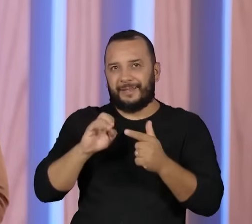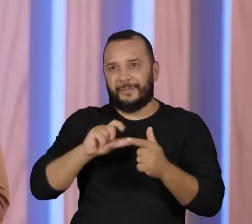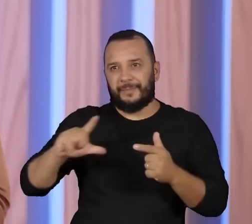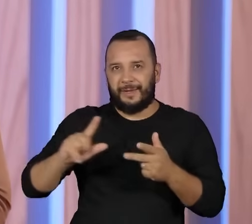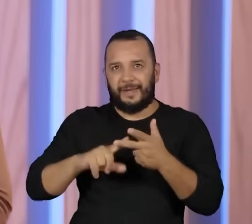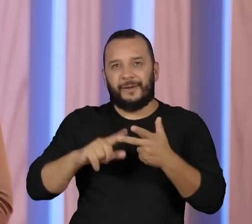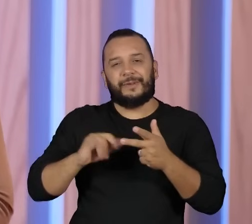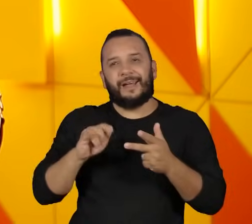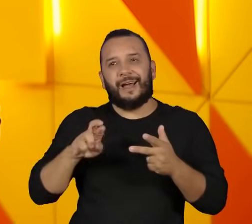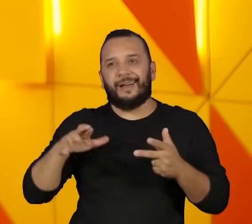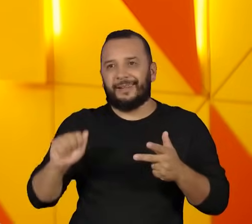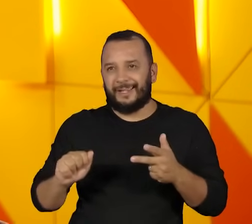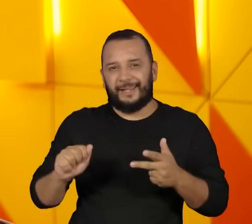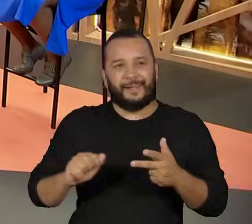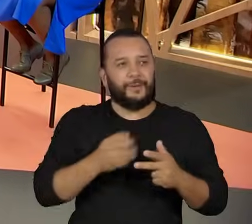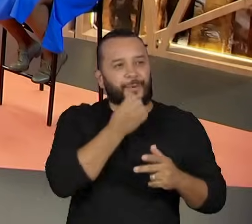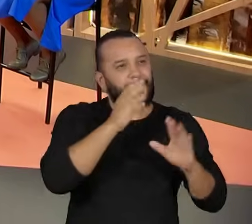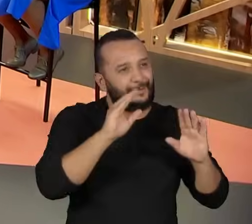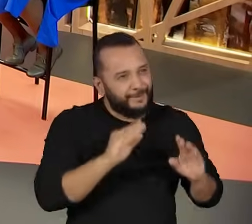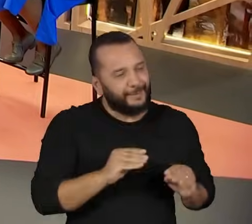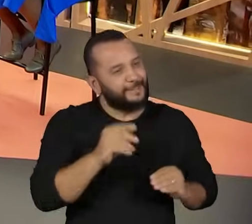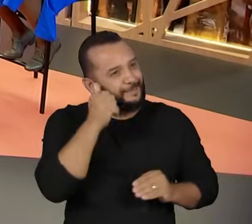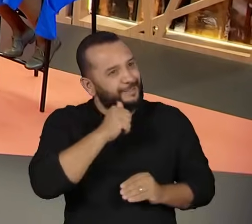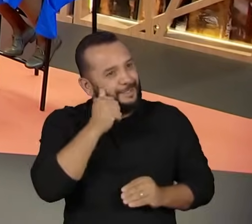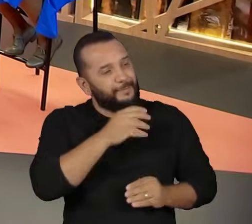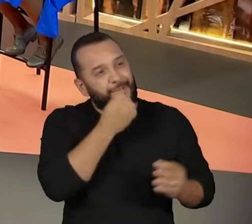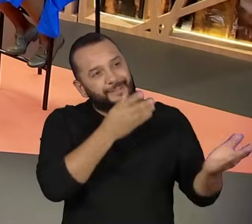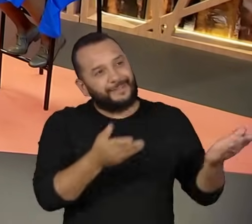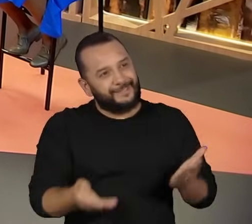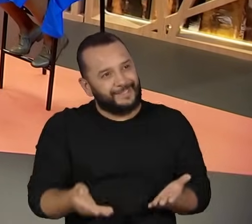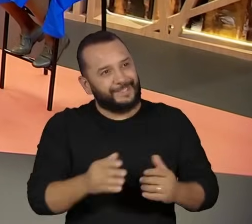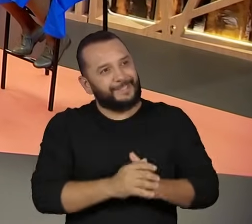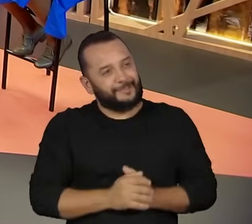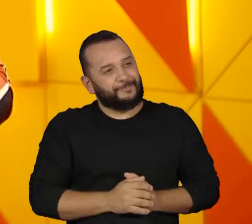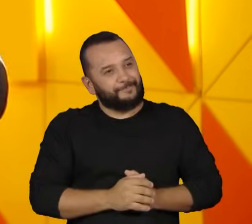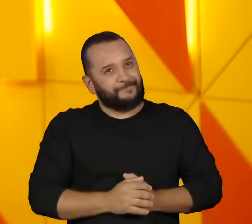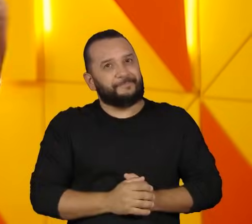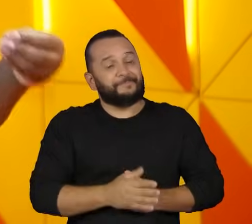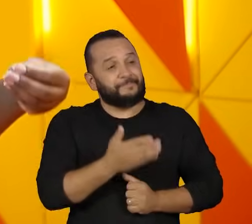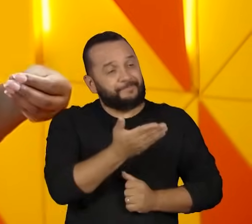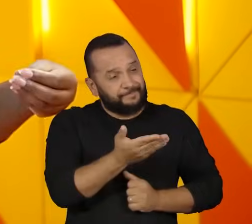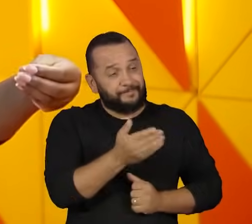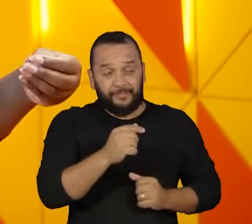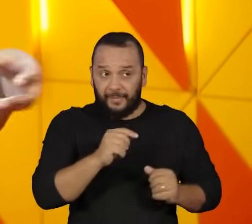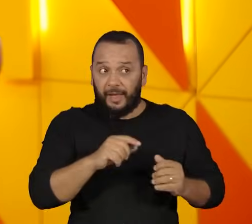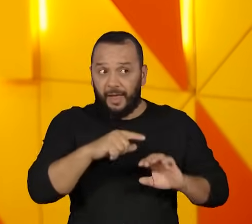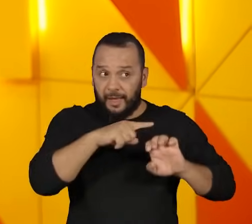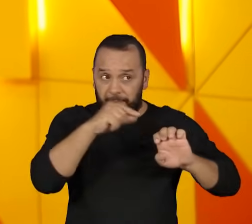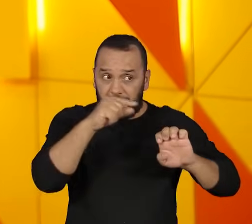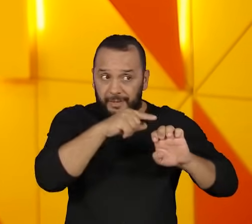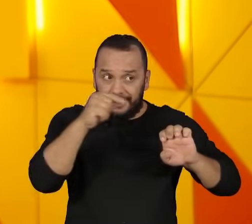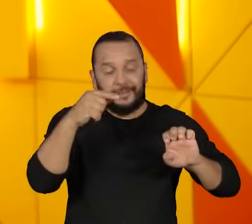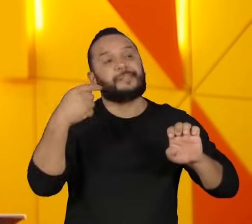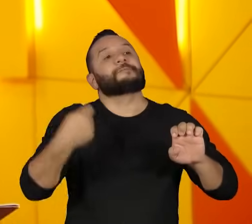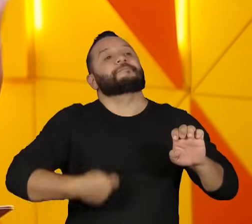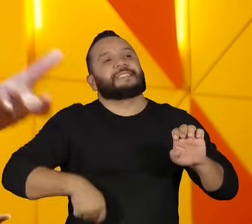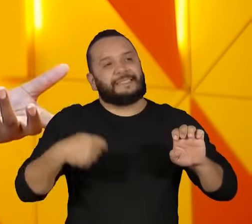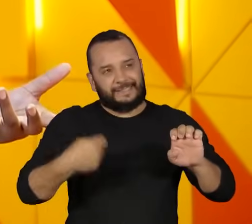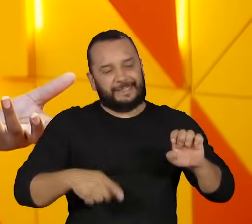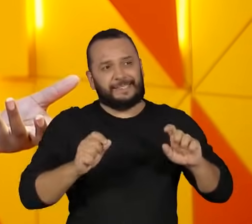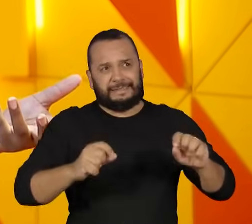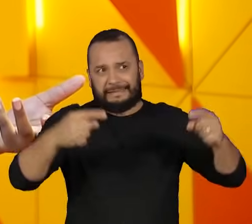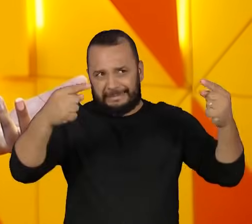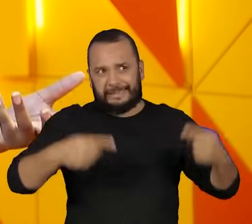Yara Elias. Boa noite, meninas. Boa noite. Sejam bem-vindas. Obrigada. Caísa, empreender já requer um monte